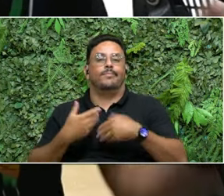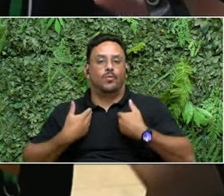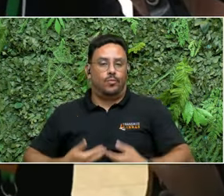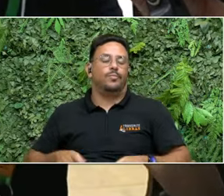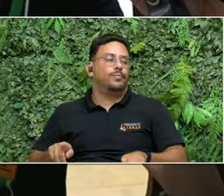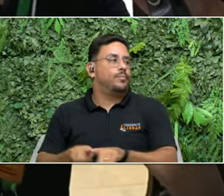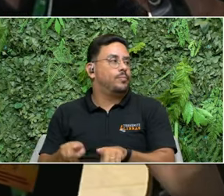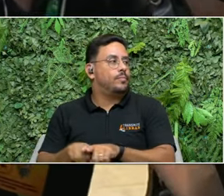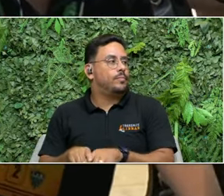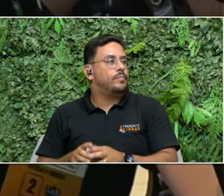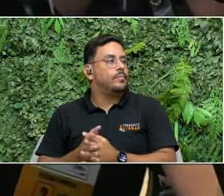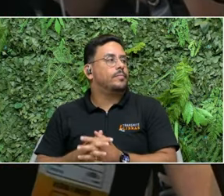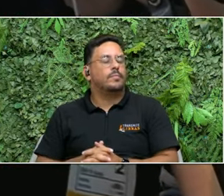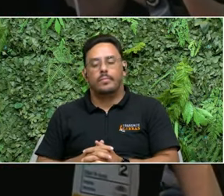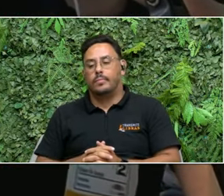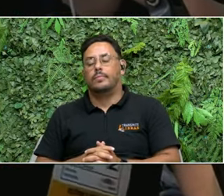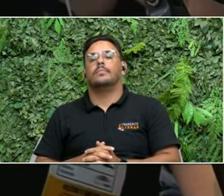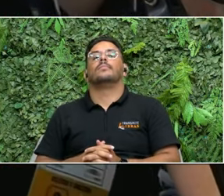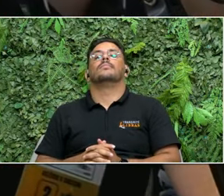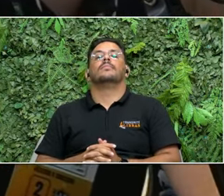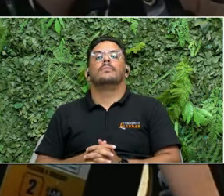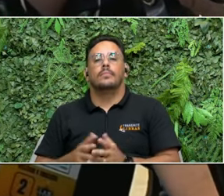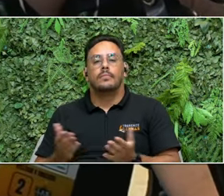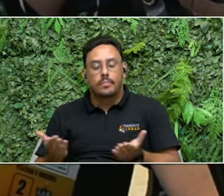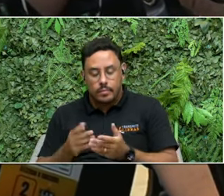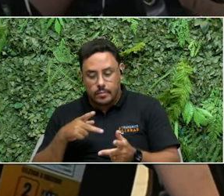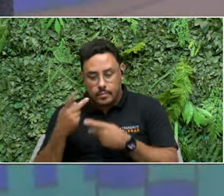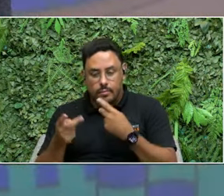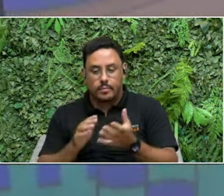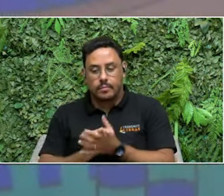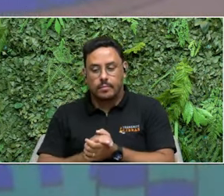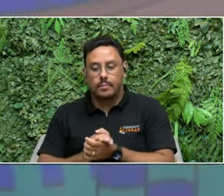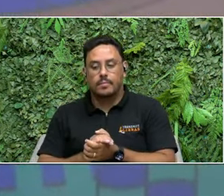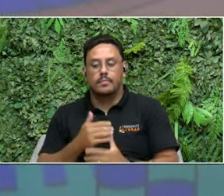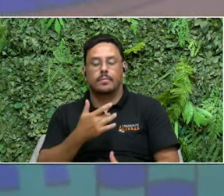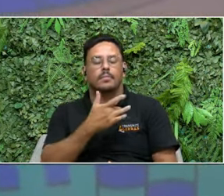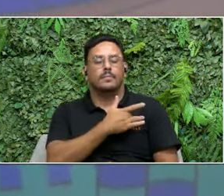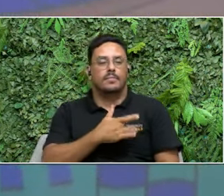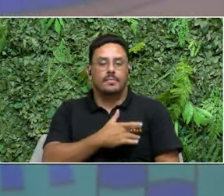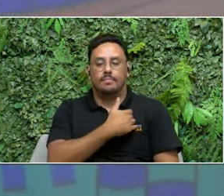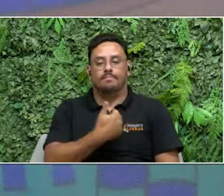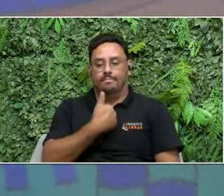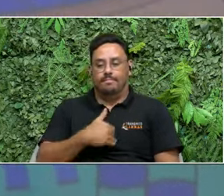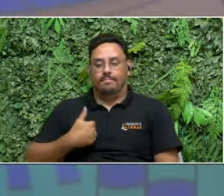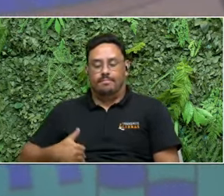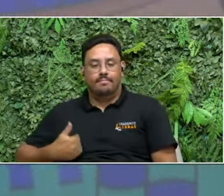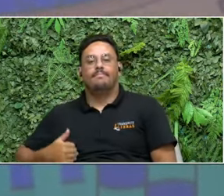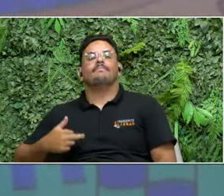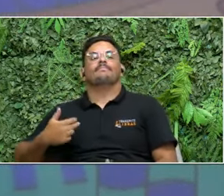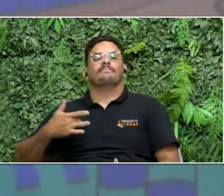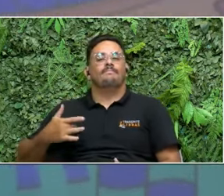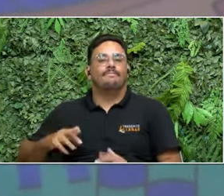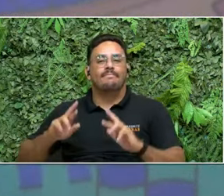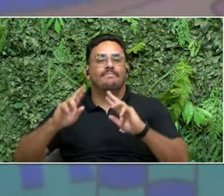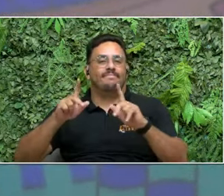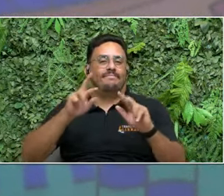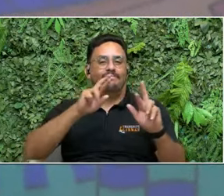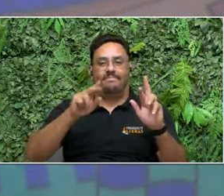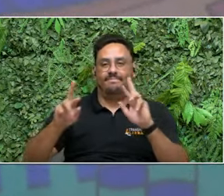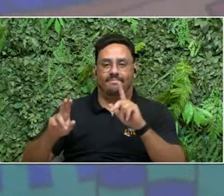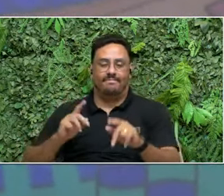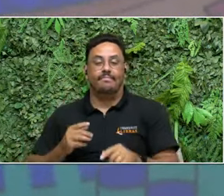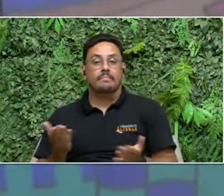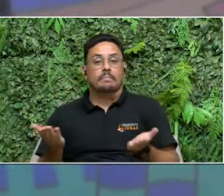demais é vamos agora clássico é muito legal né Car porque cada detalhe faz diferença né No